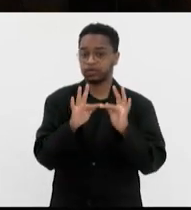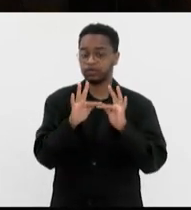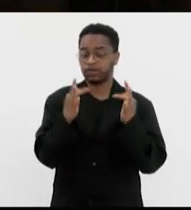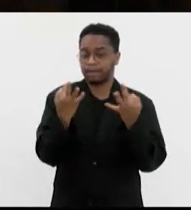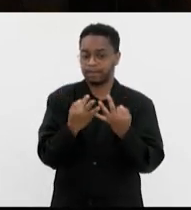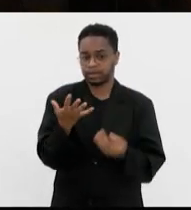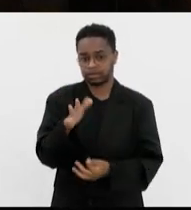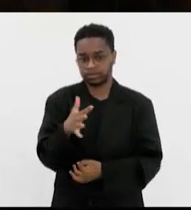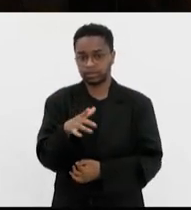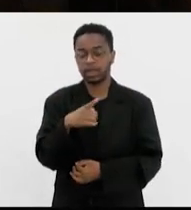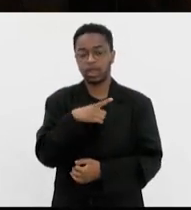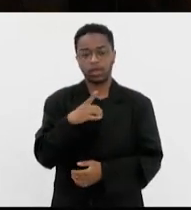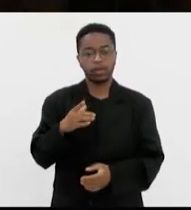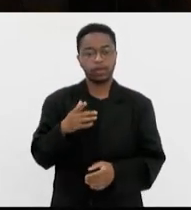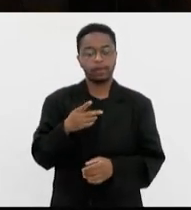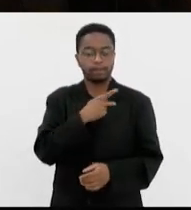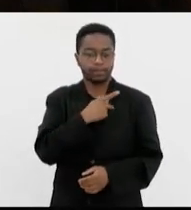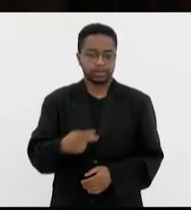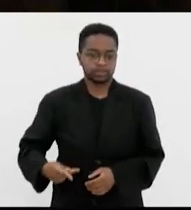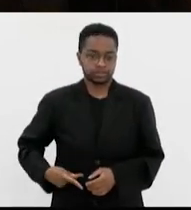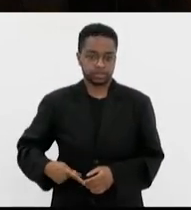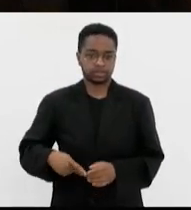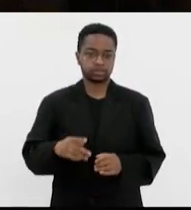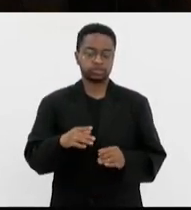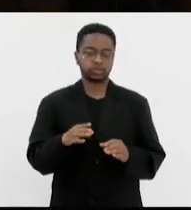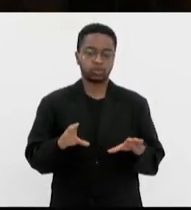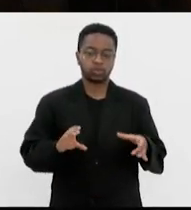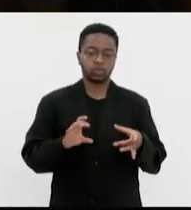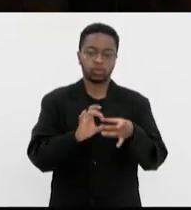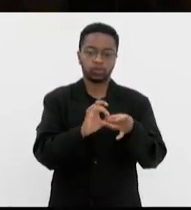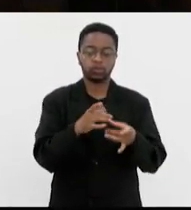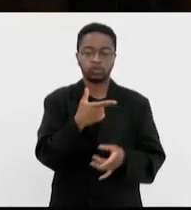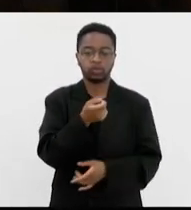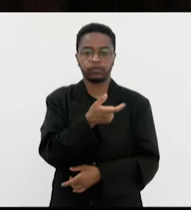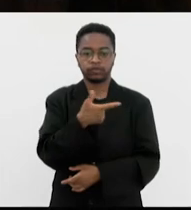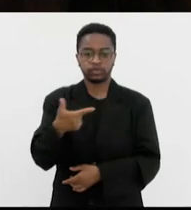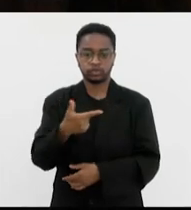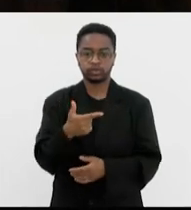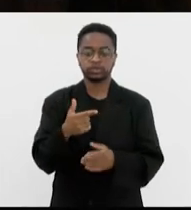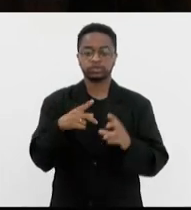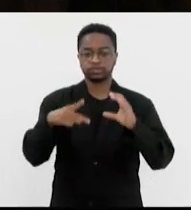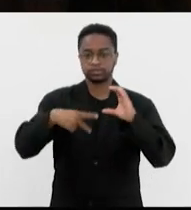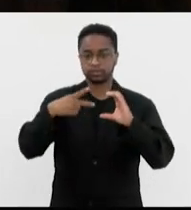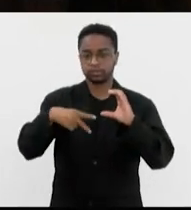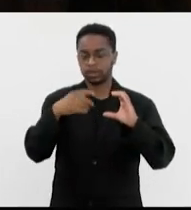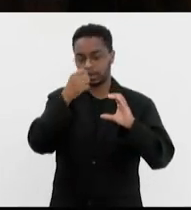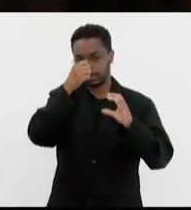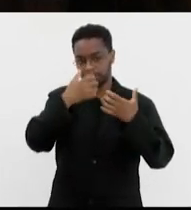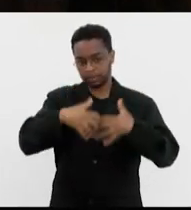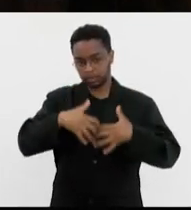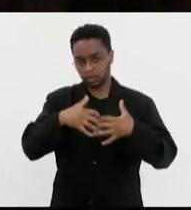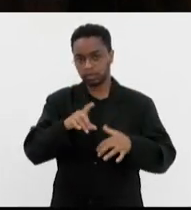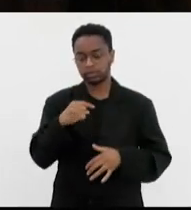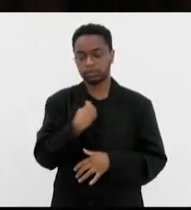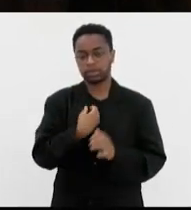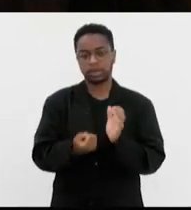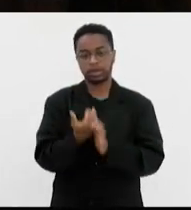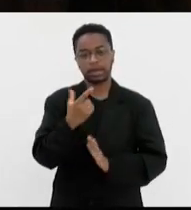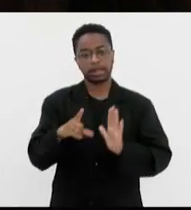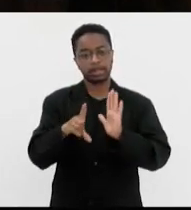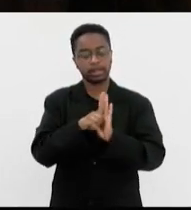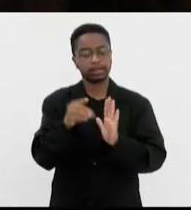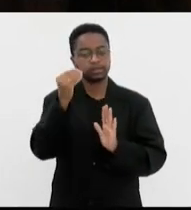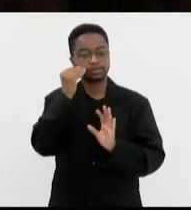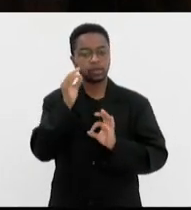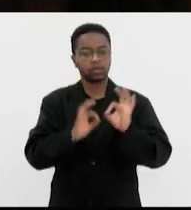de Assistência Social e Moradia na tragédia de 2022, lá na Câmara Municipal de Petrópolis, e a gente criou uma legislação que unificou o